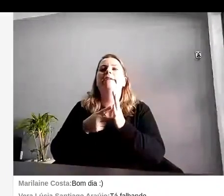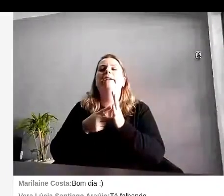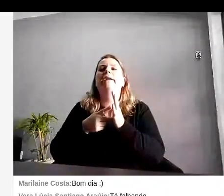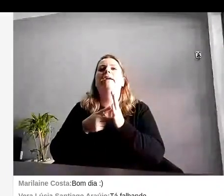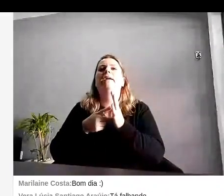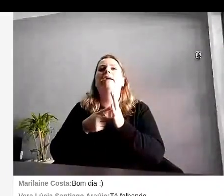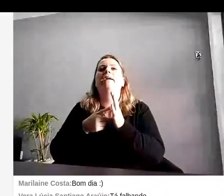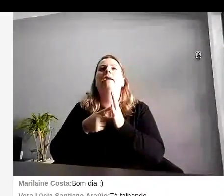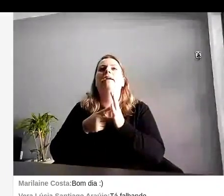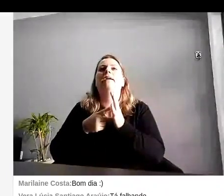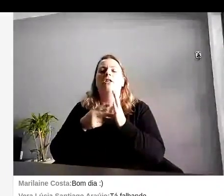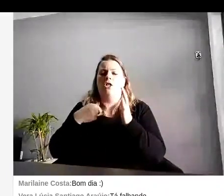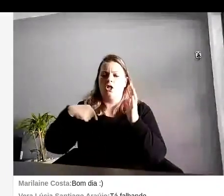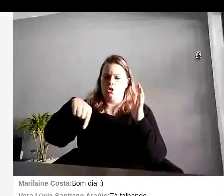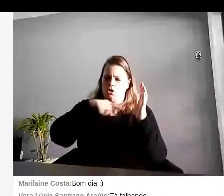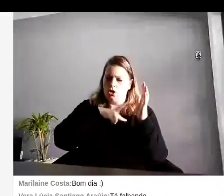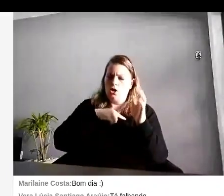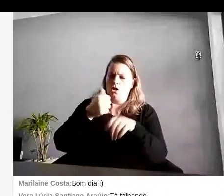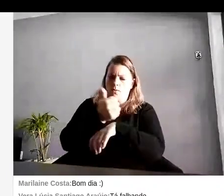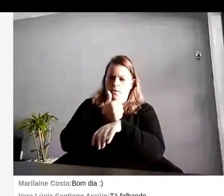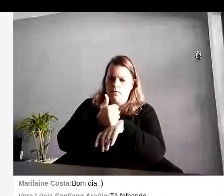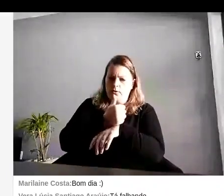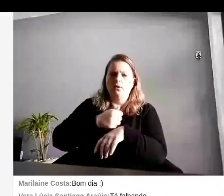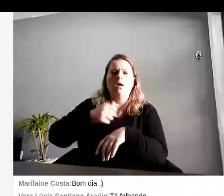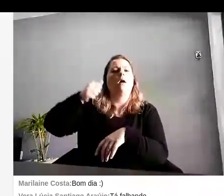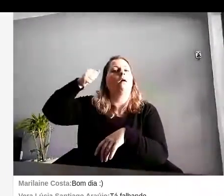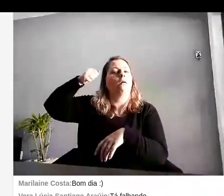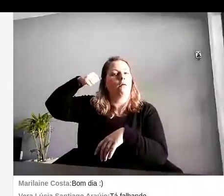estudamos a audiodescrição, não só